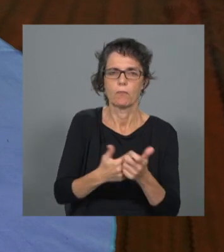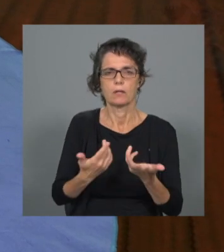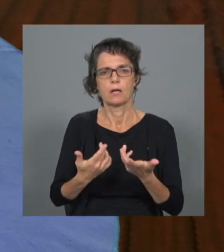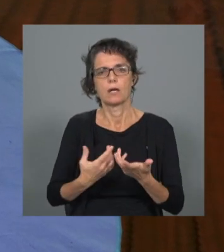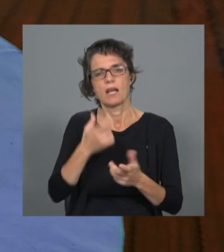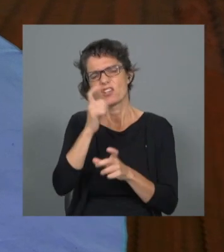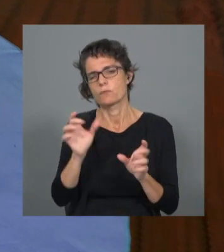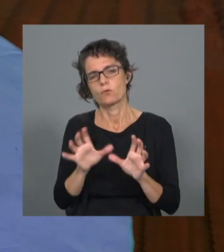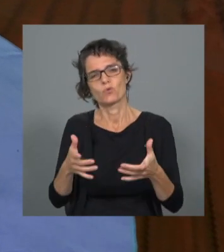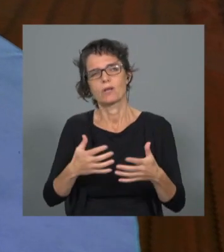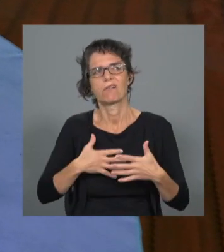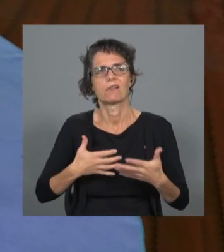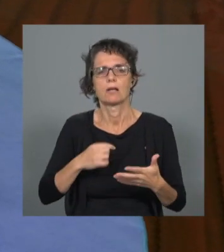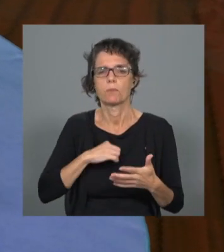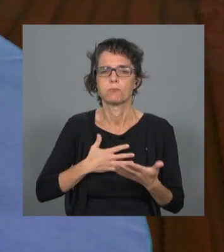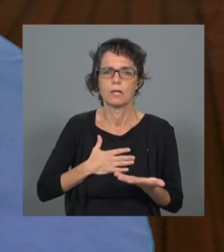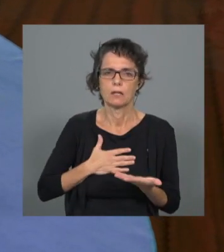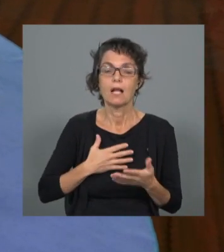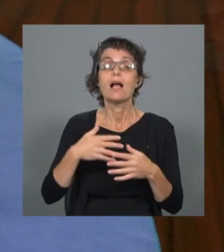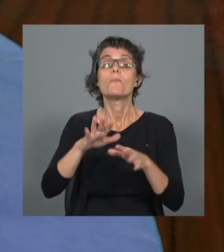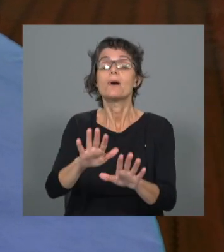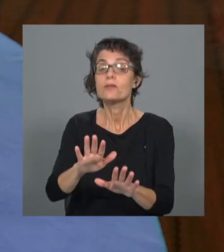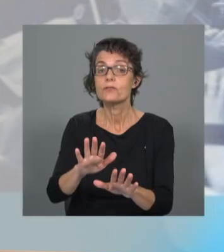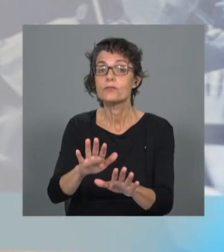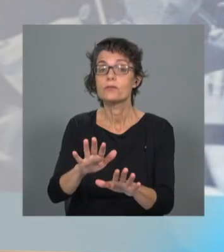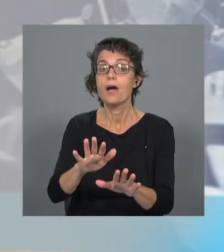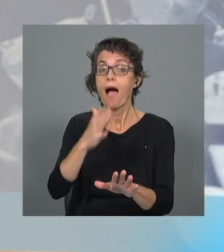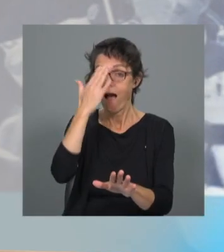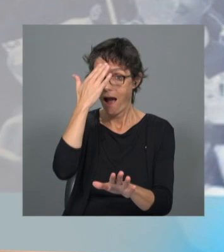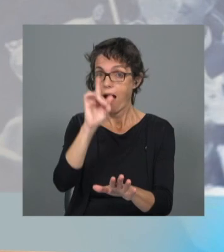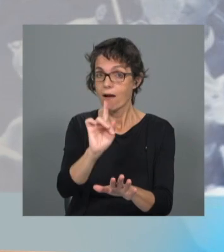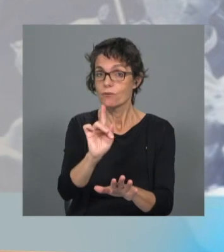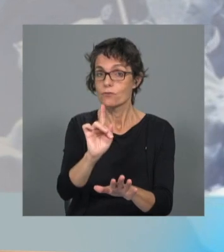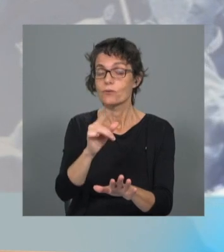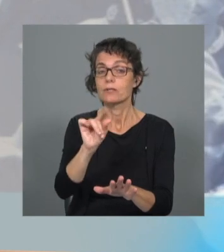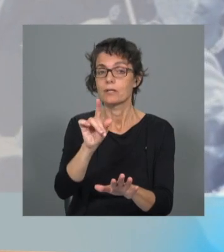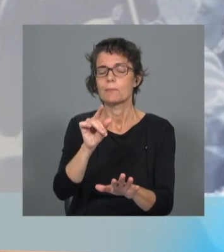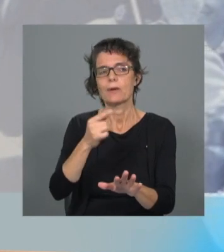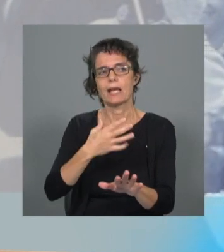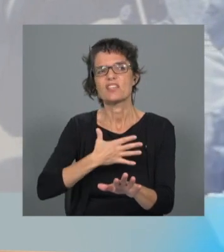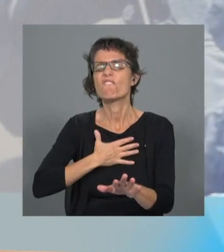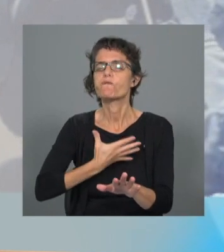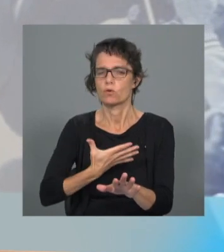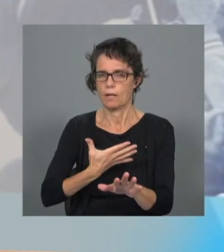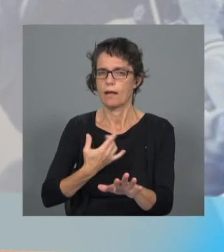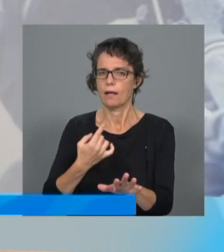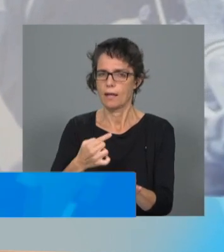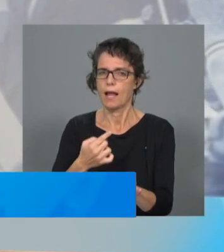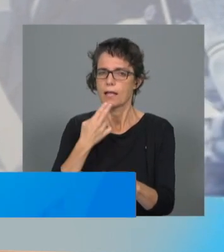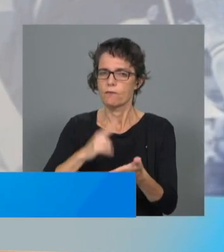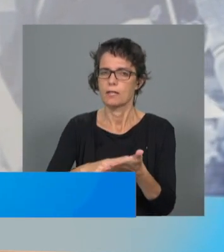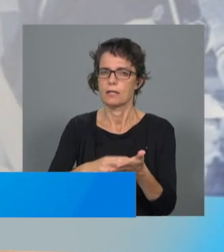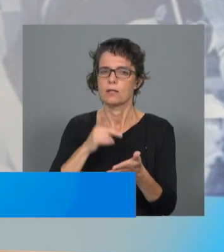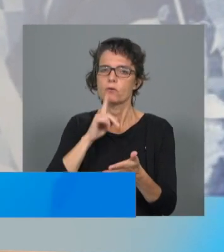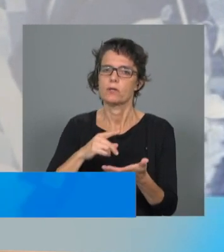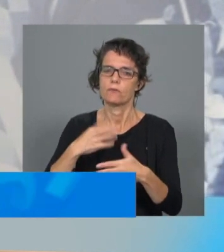sentem um pouco cansadas. Mas, no fundo, creio que houve muito esta abertura e esta aproximação.